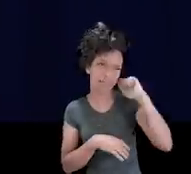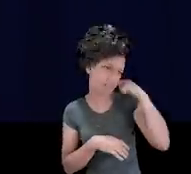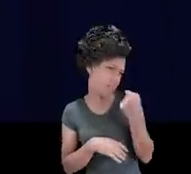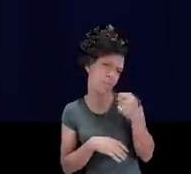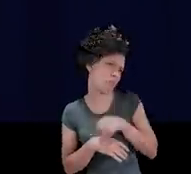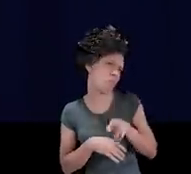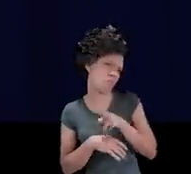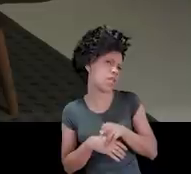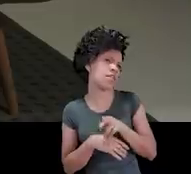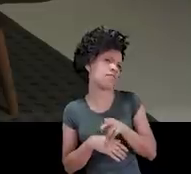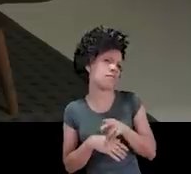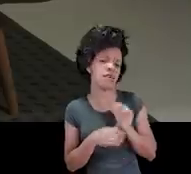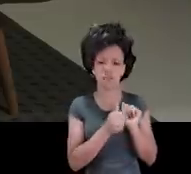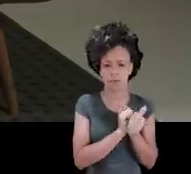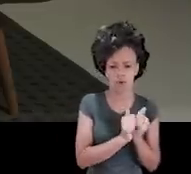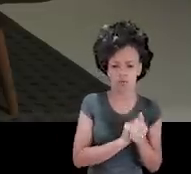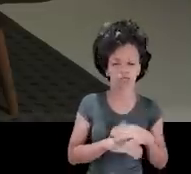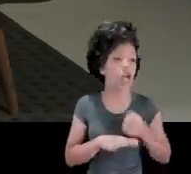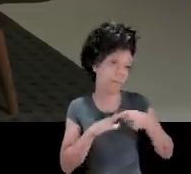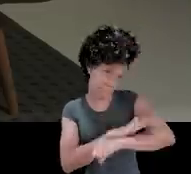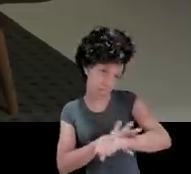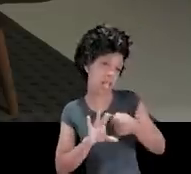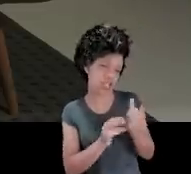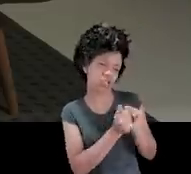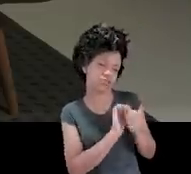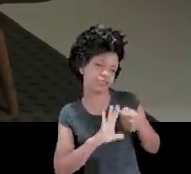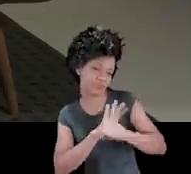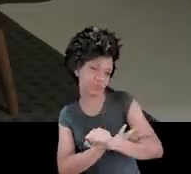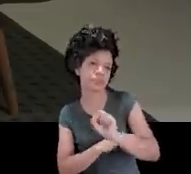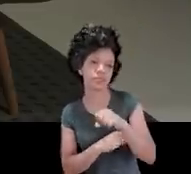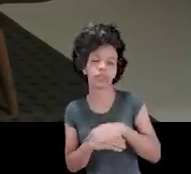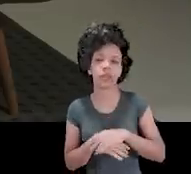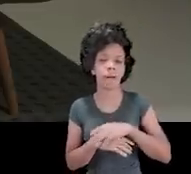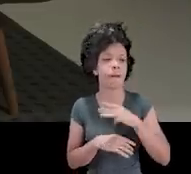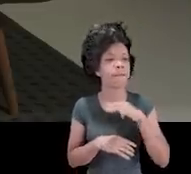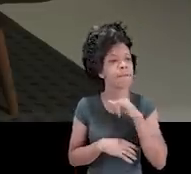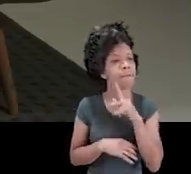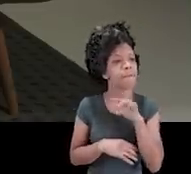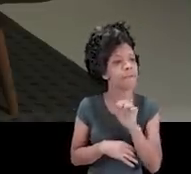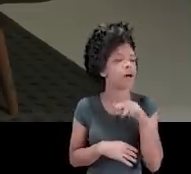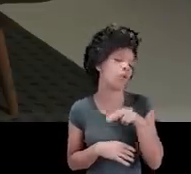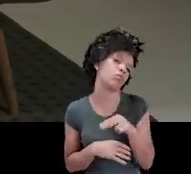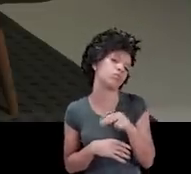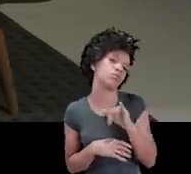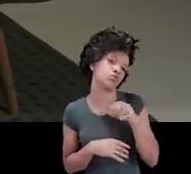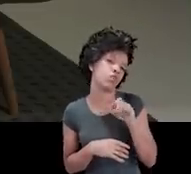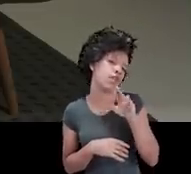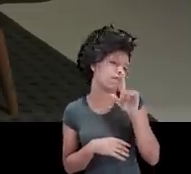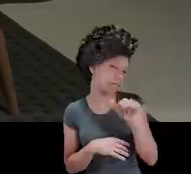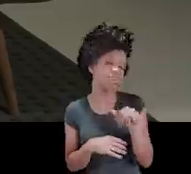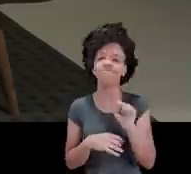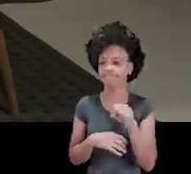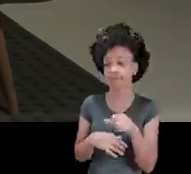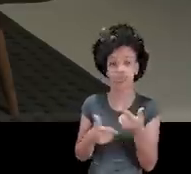que utilizavam assim, mais esporte. Por causa do jogador de basquete. Basquete, essas coisas. O Michael Jordan fez isso muito. Então, tinha outra referência. Pra eu raspar,